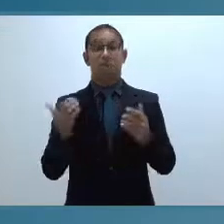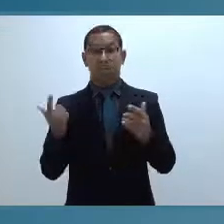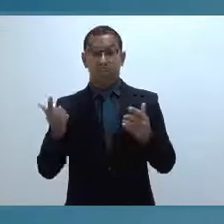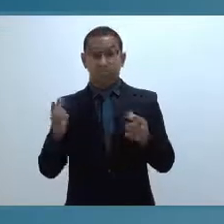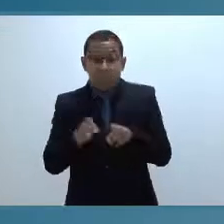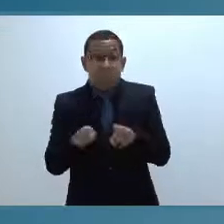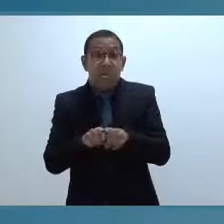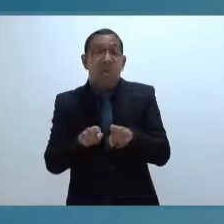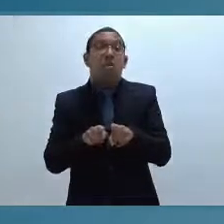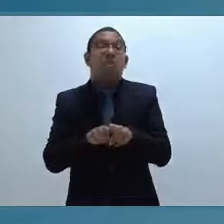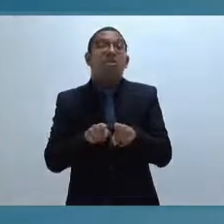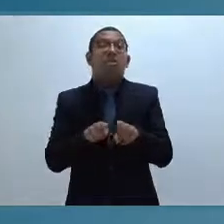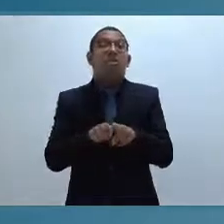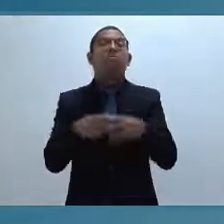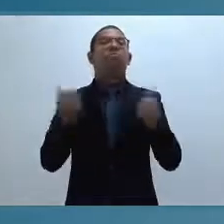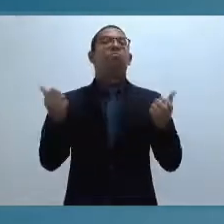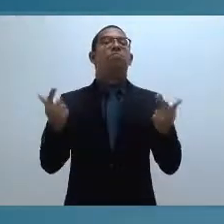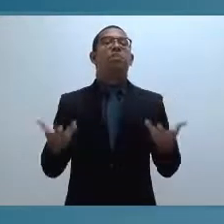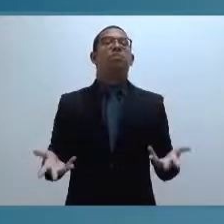que...